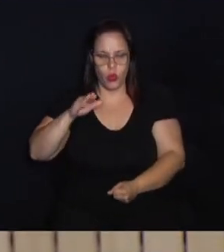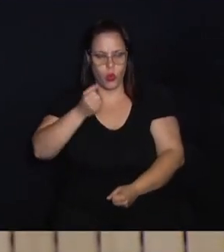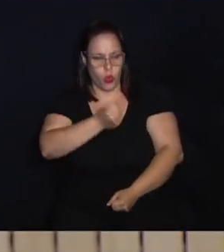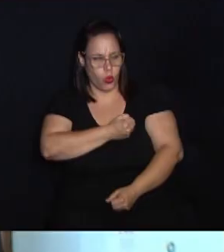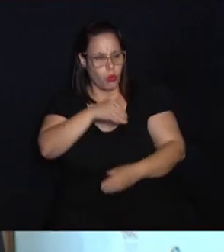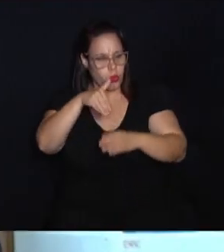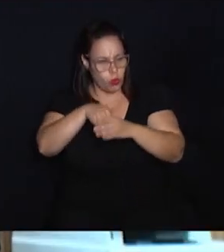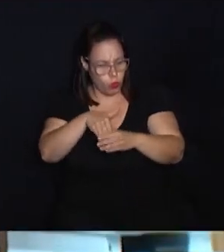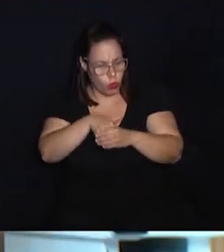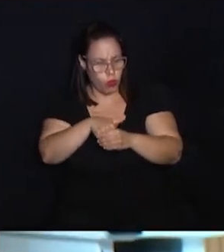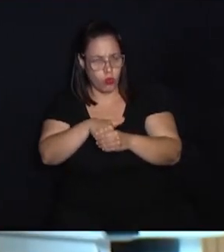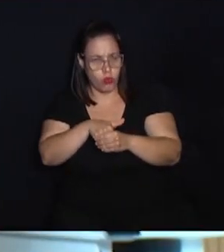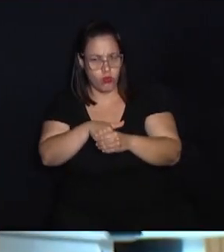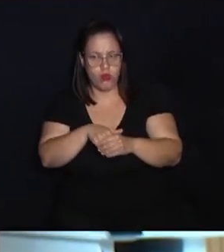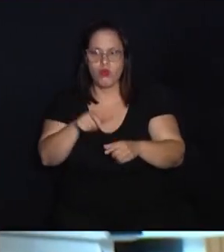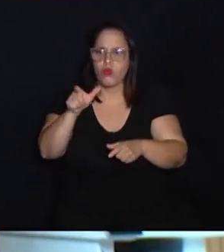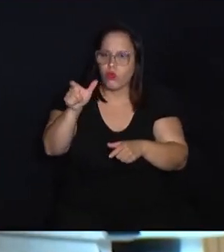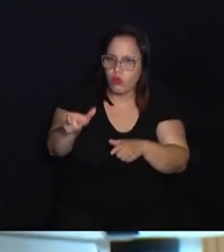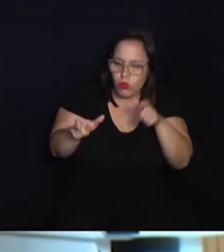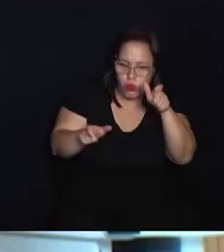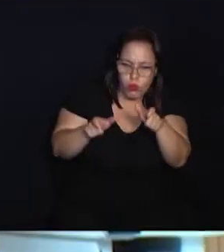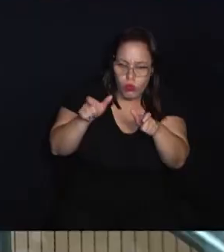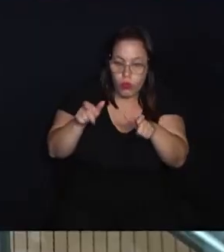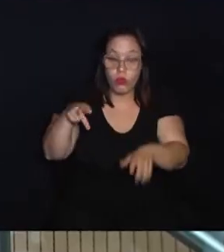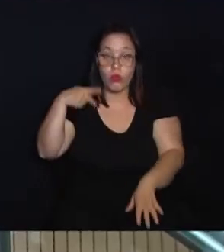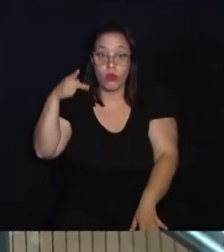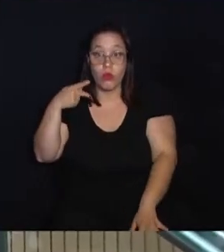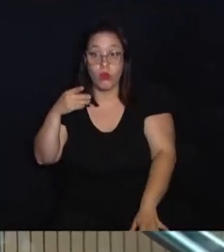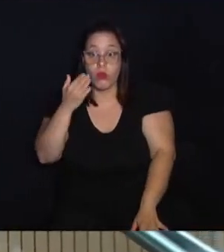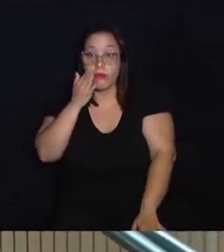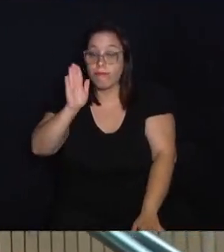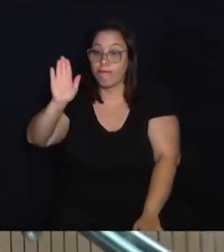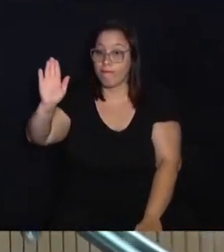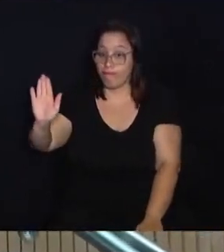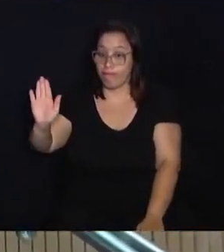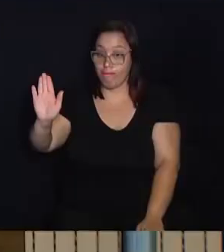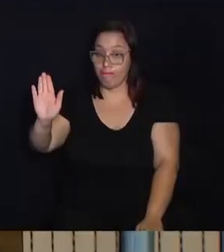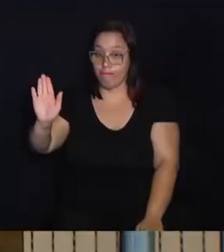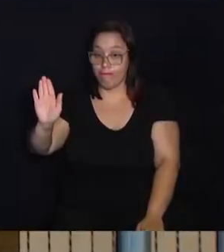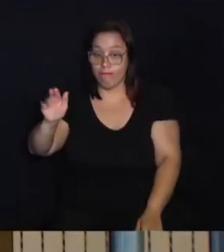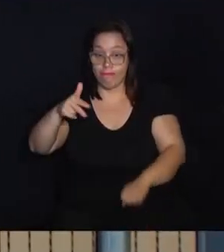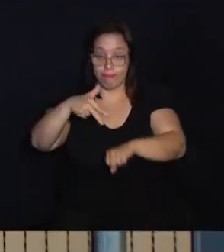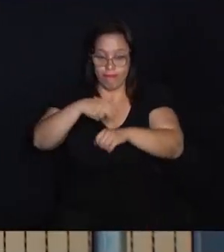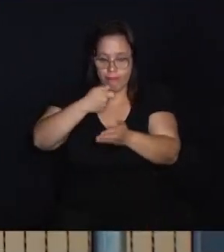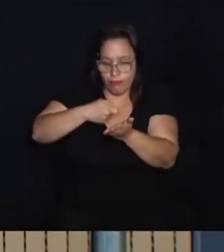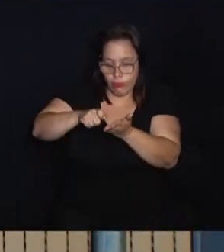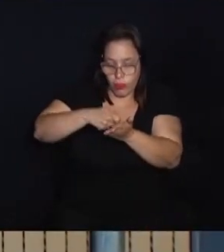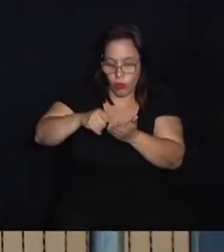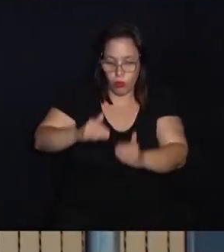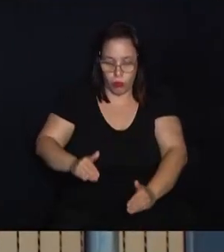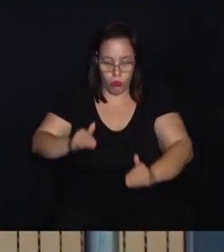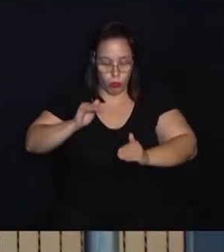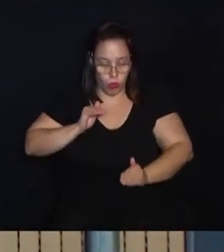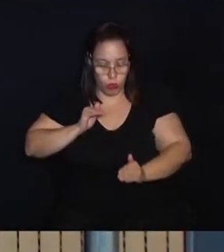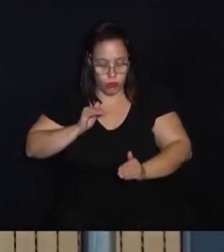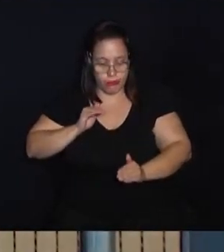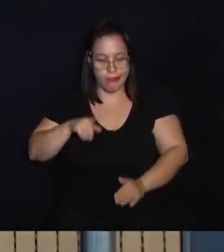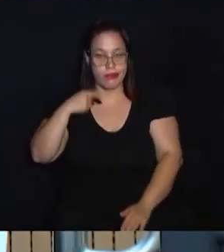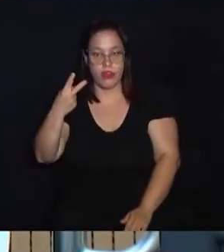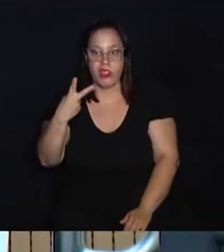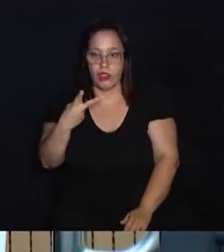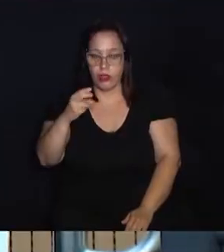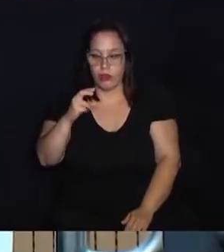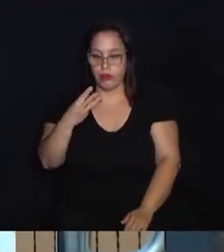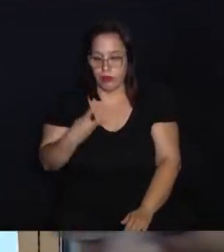de votos. Cada parlamentar fez o juramento na tribuna e assinou o livro de posse. Além dos